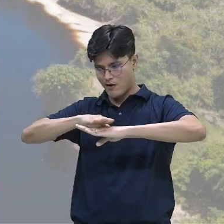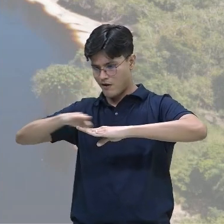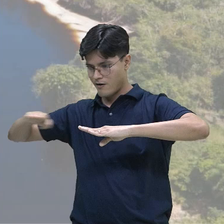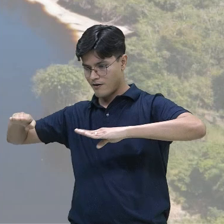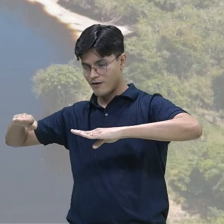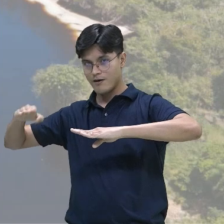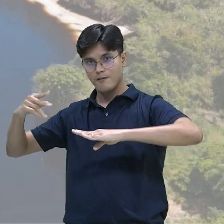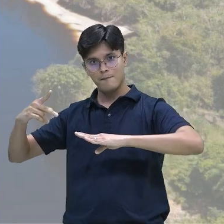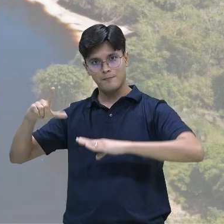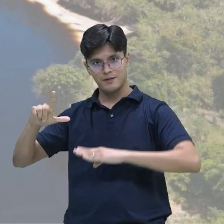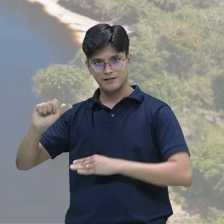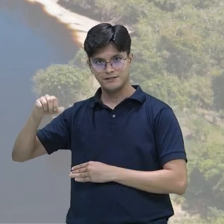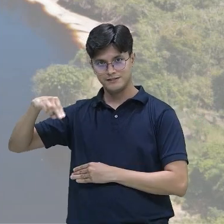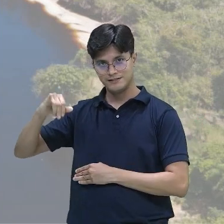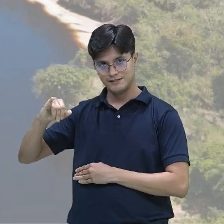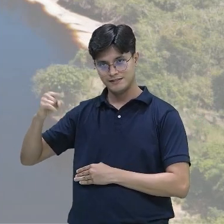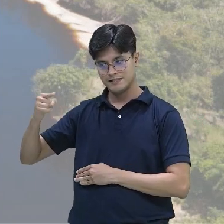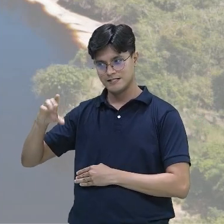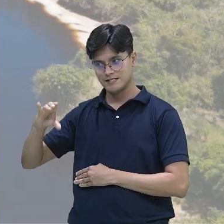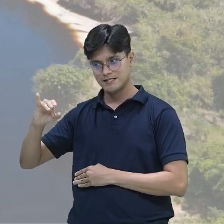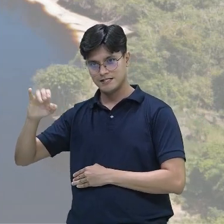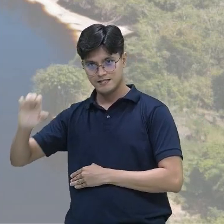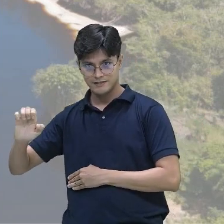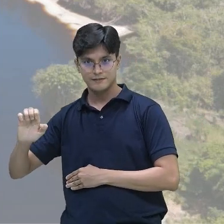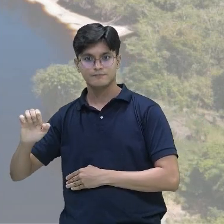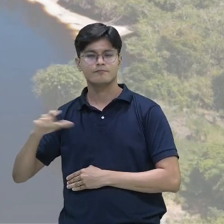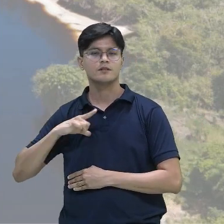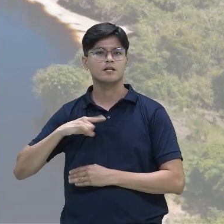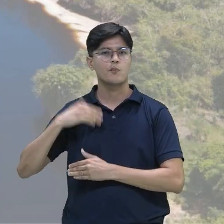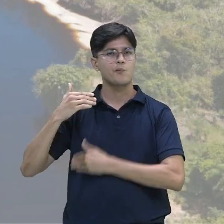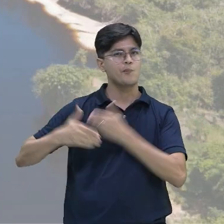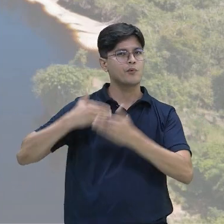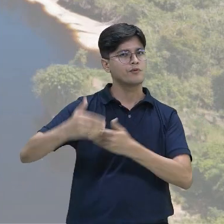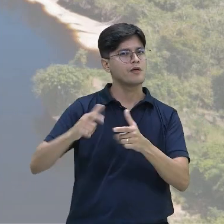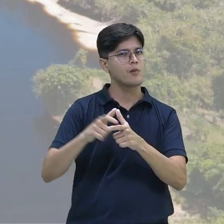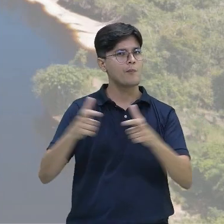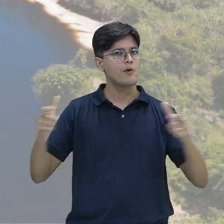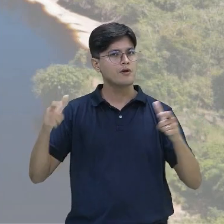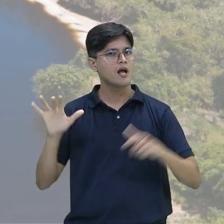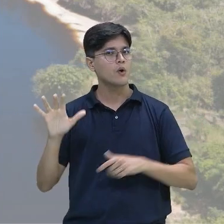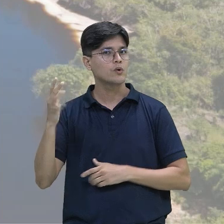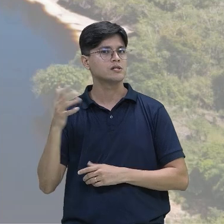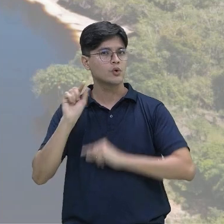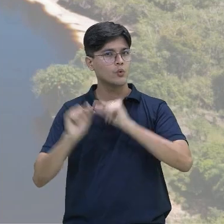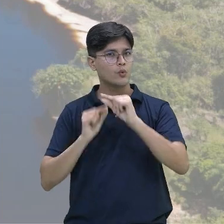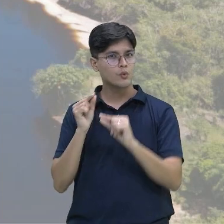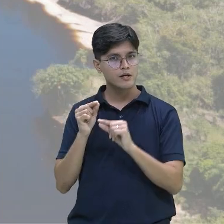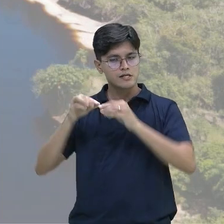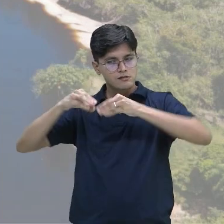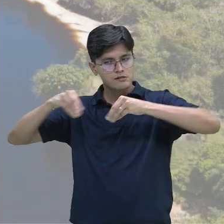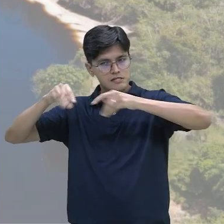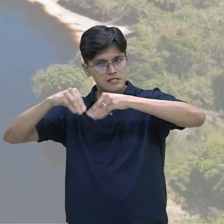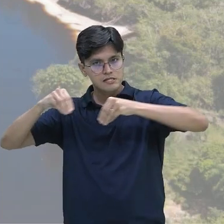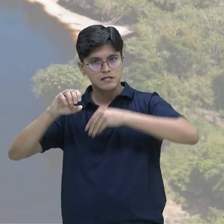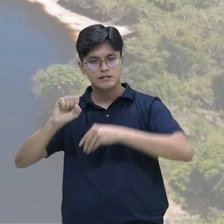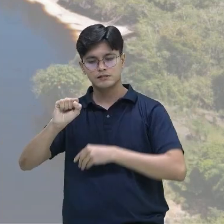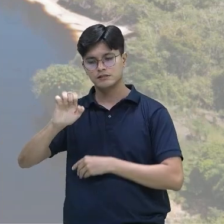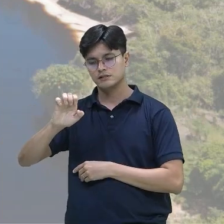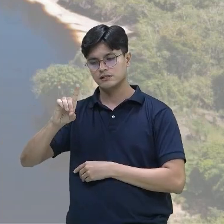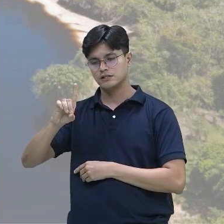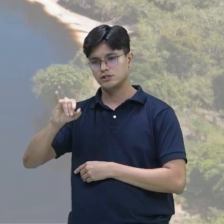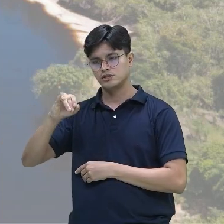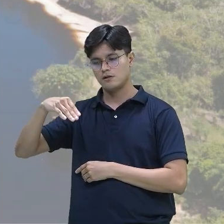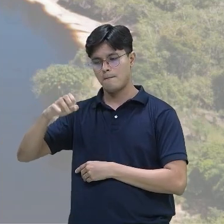como planície. O processo predominante, a gente tem aqui, olha, a acumulação de sedimentos. O que a gente